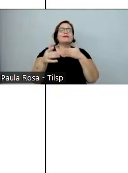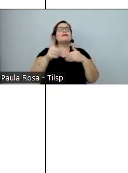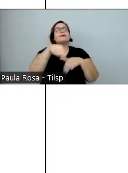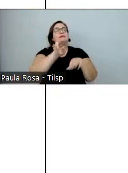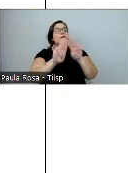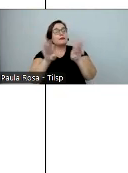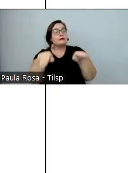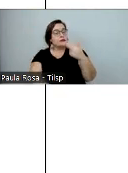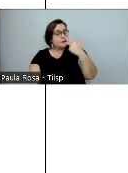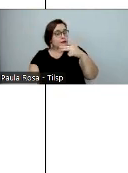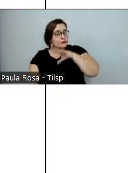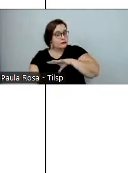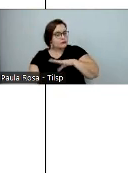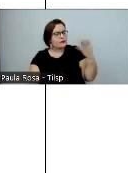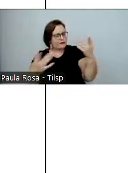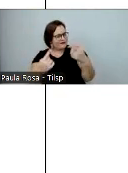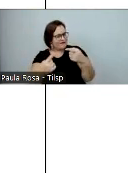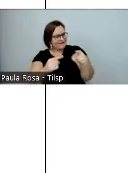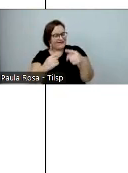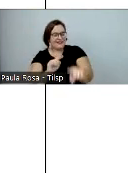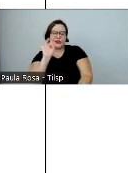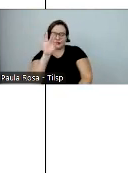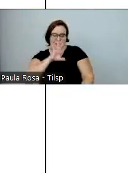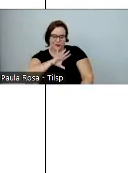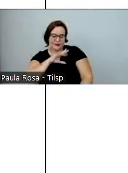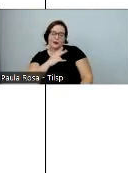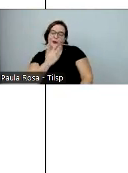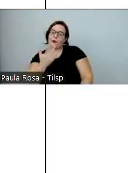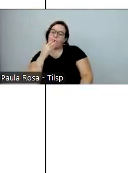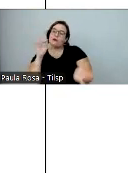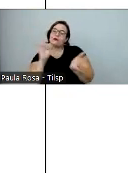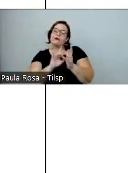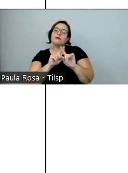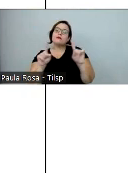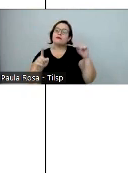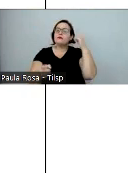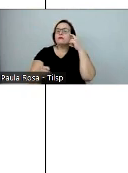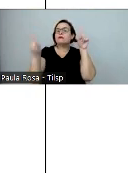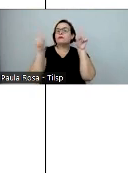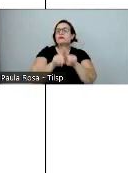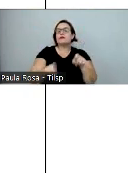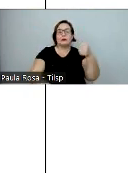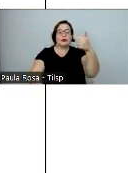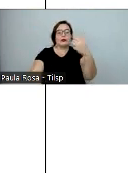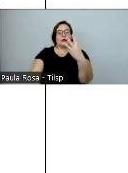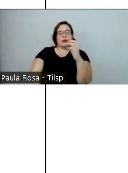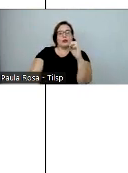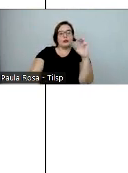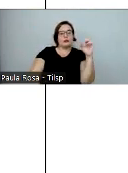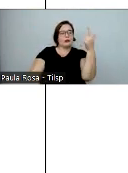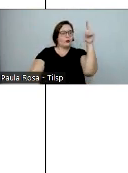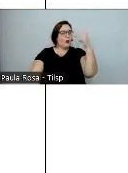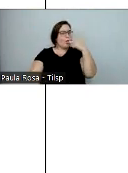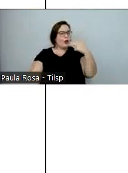apenas no português é que a nossa língua oficial mas porque não pensar essa definição também nas quase 300 outras línguas